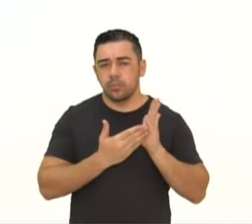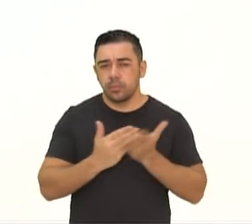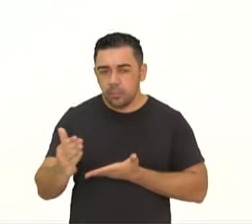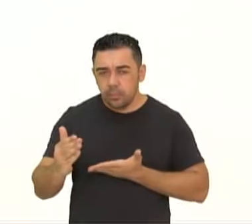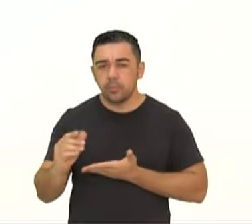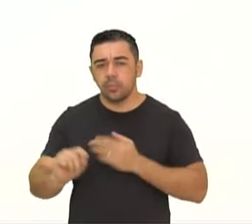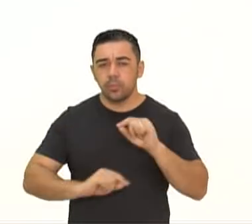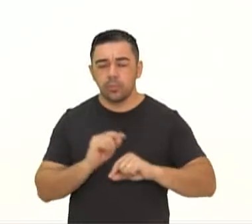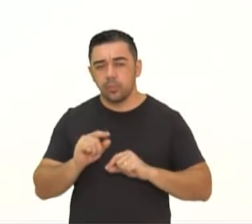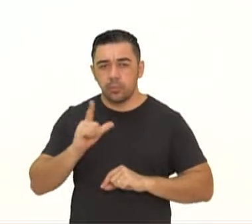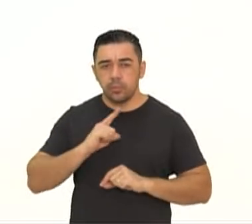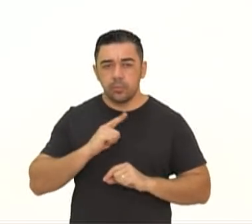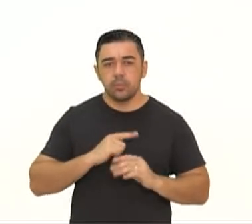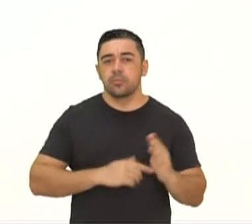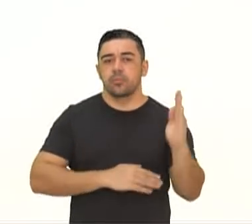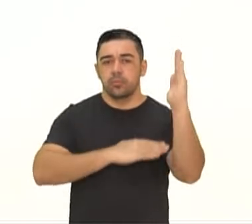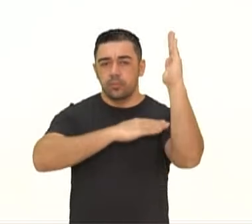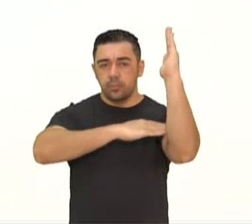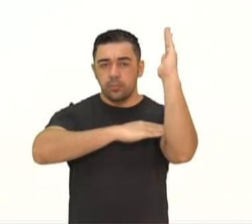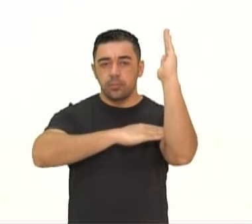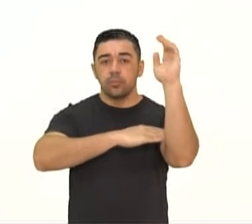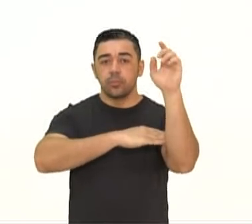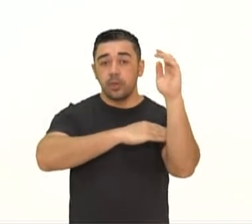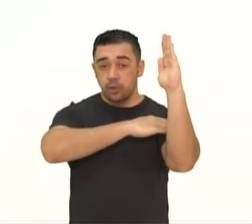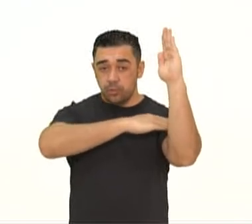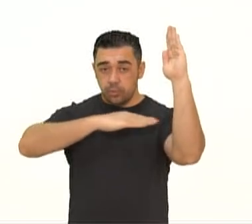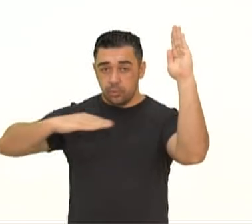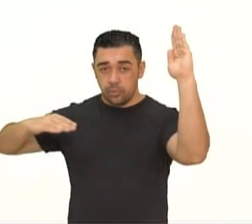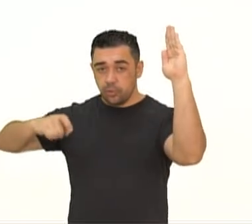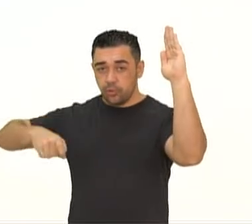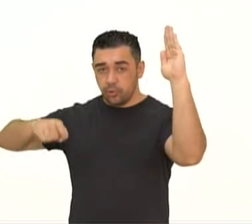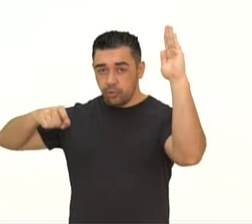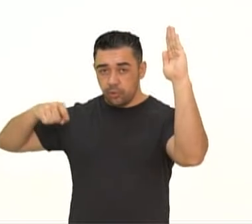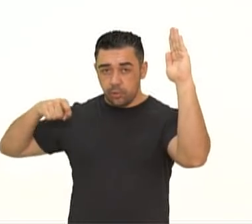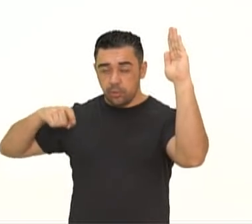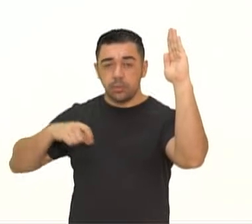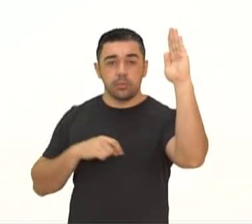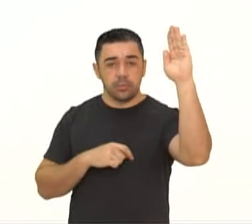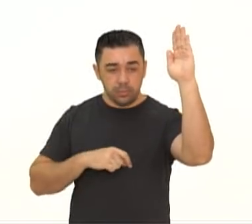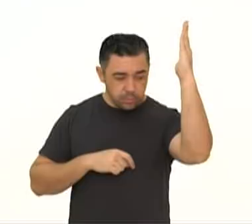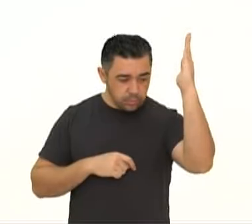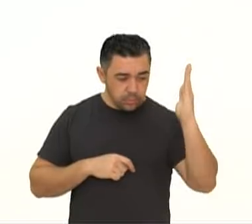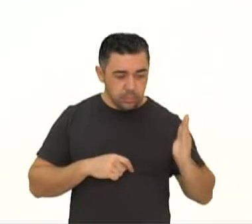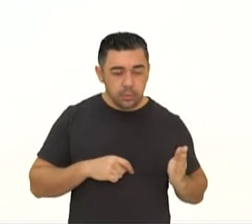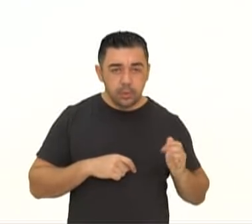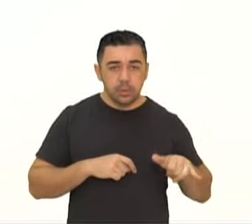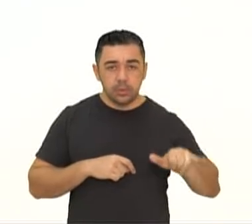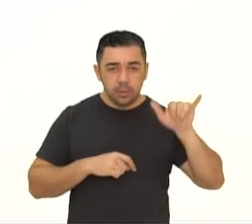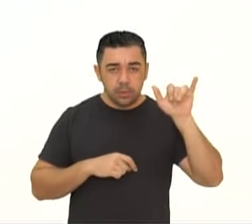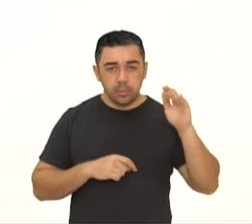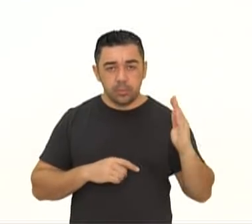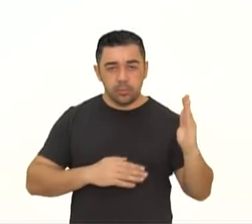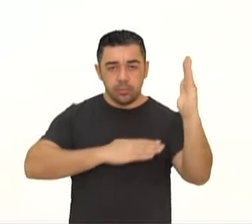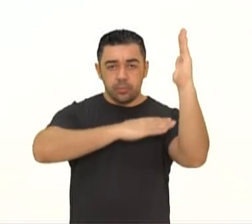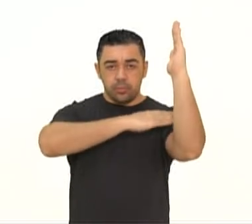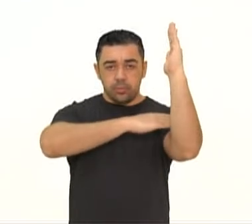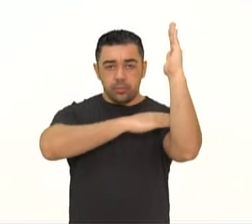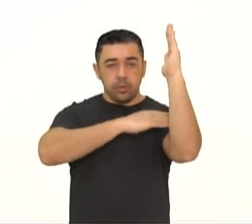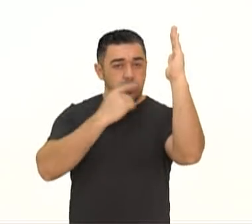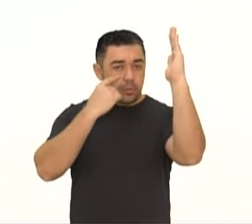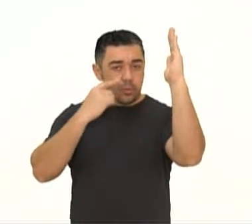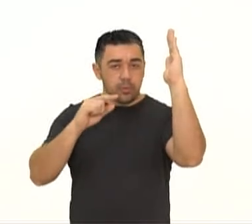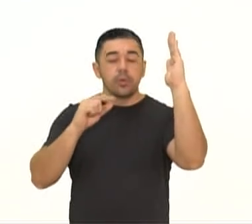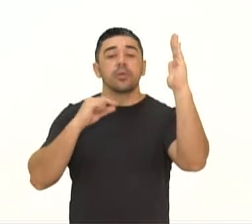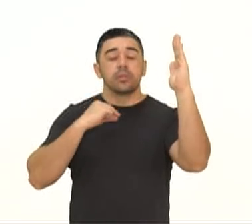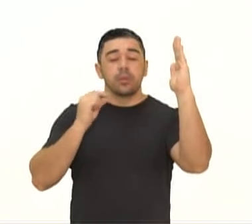de plano cartesiano. Na nossa aula de hoje nós vamos representar essas equações do primeiro grau com duas incógnitas no gráfico, no